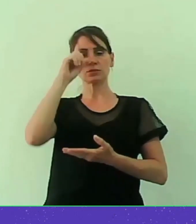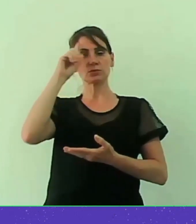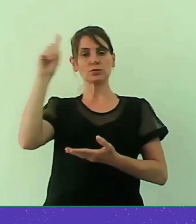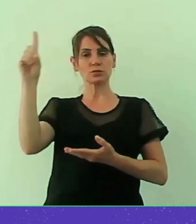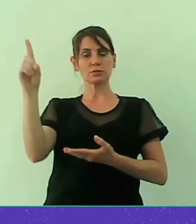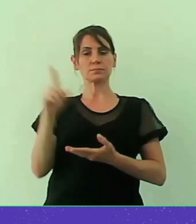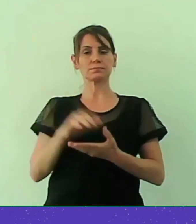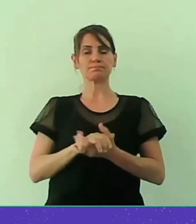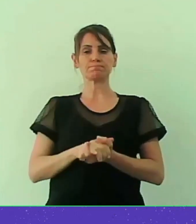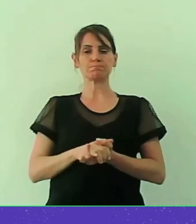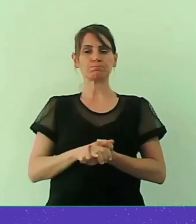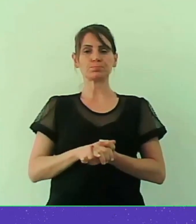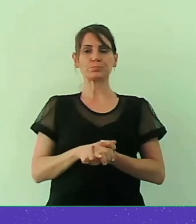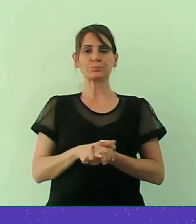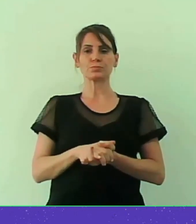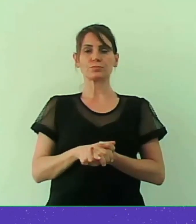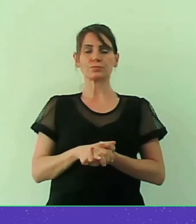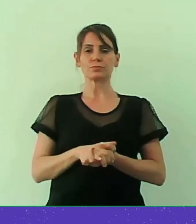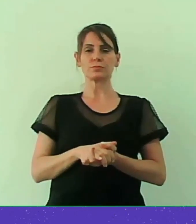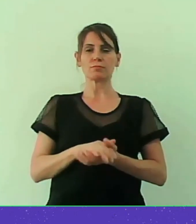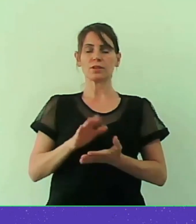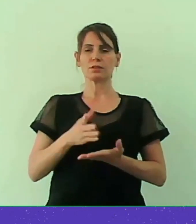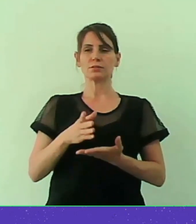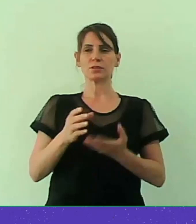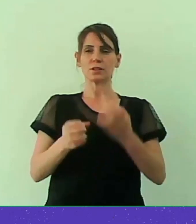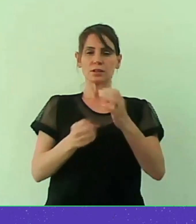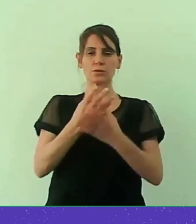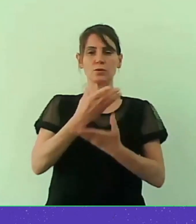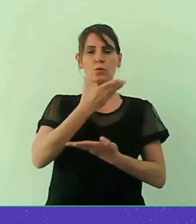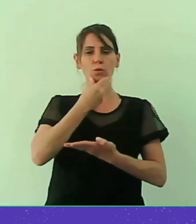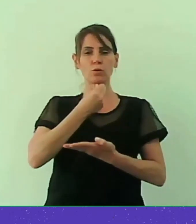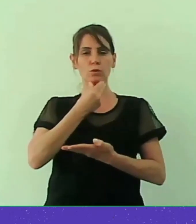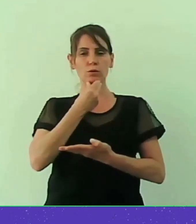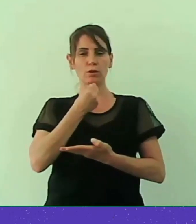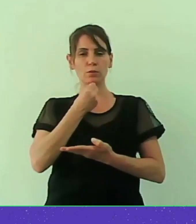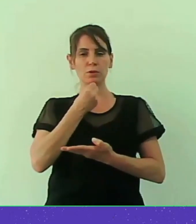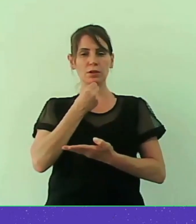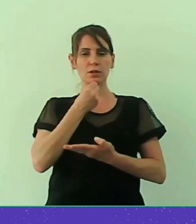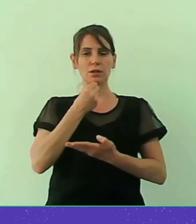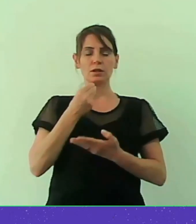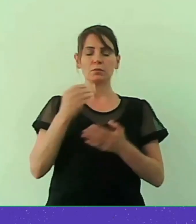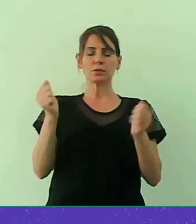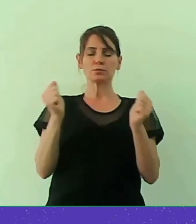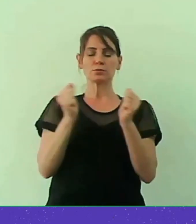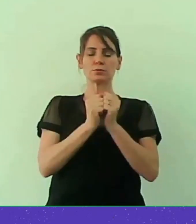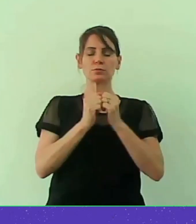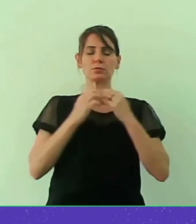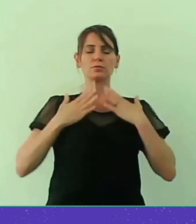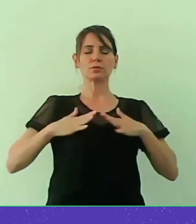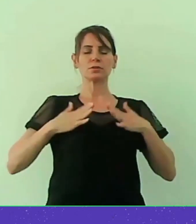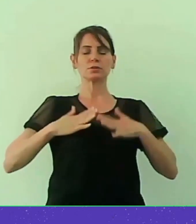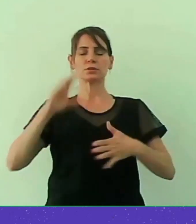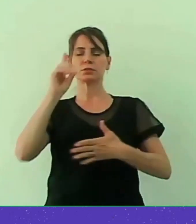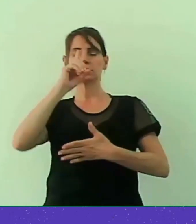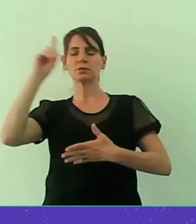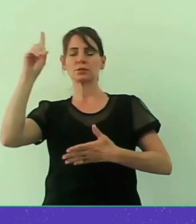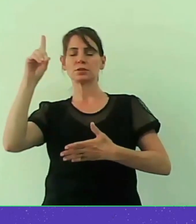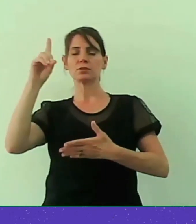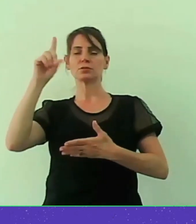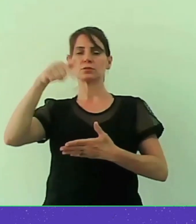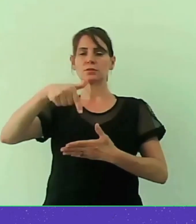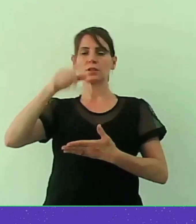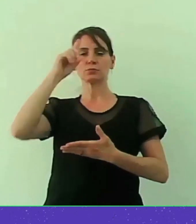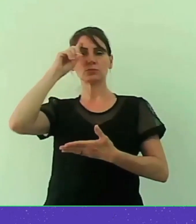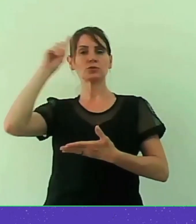Ele já criou o homem para entrar no descanso de Deus no sétimo dia.